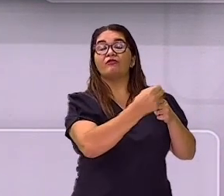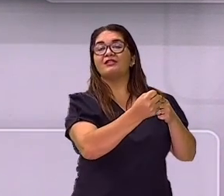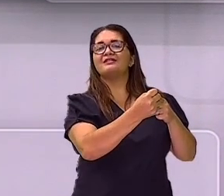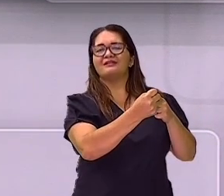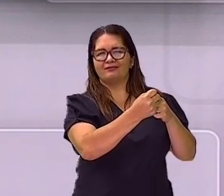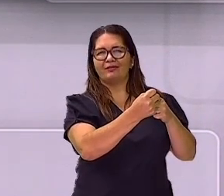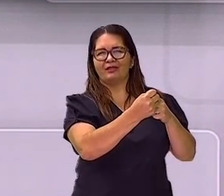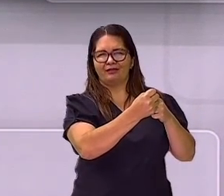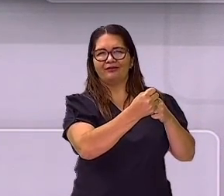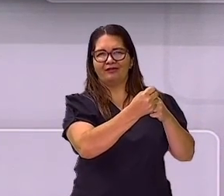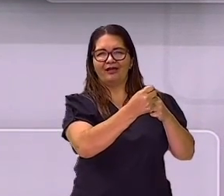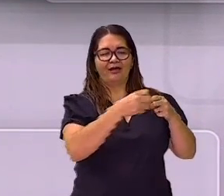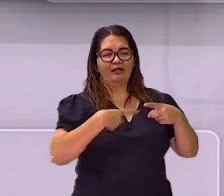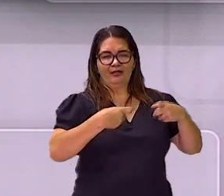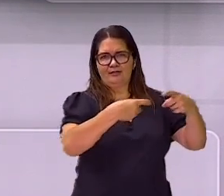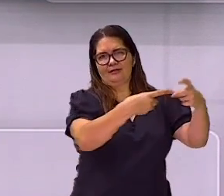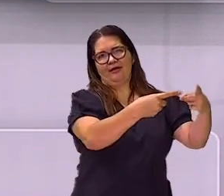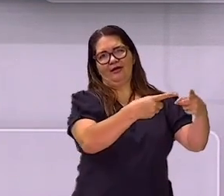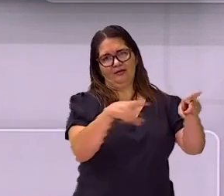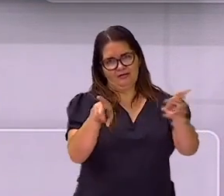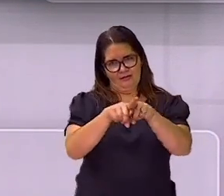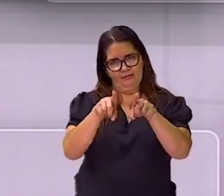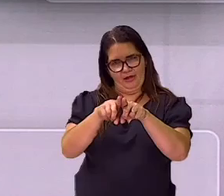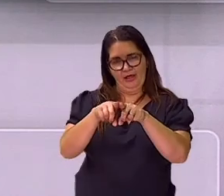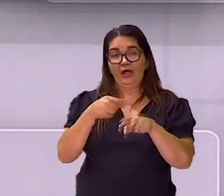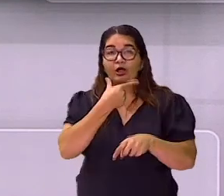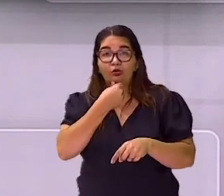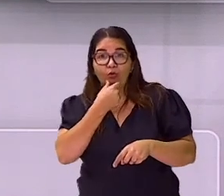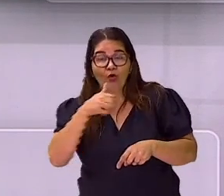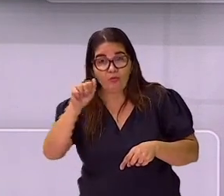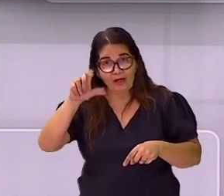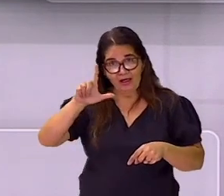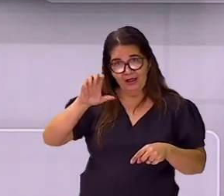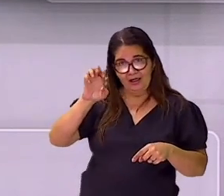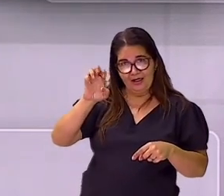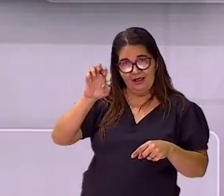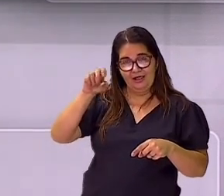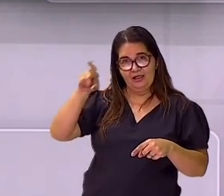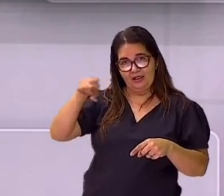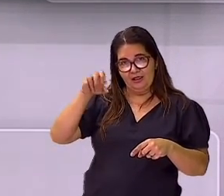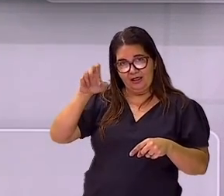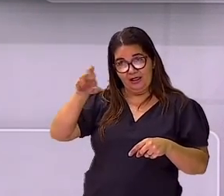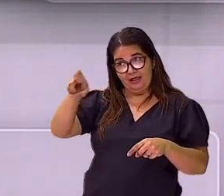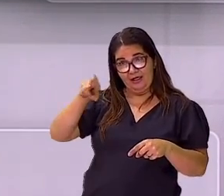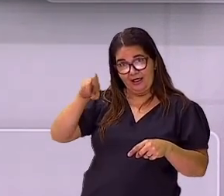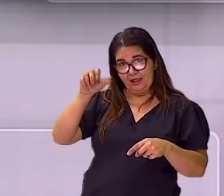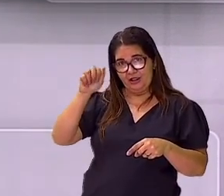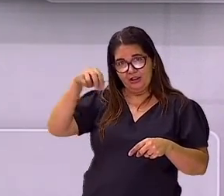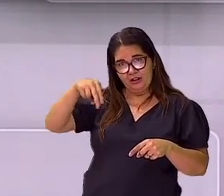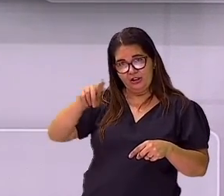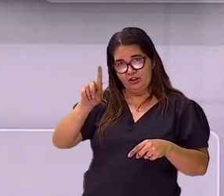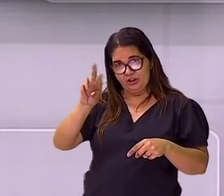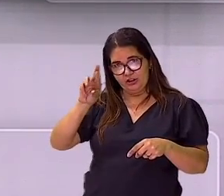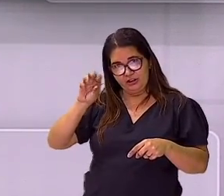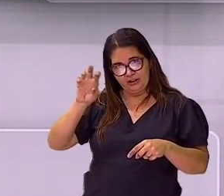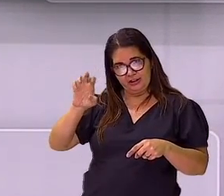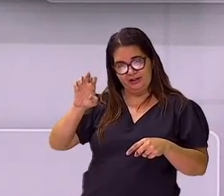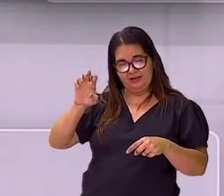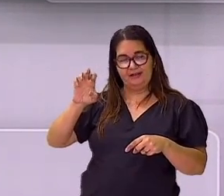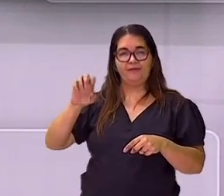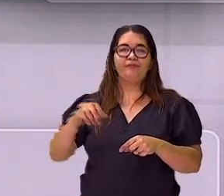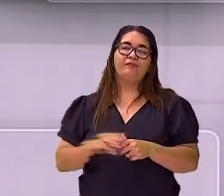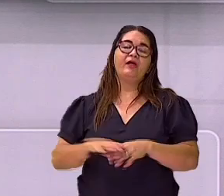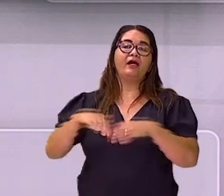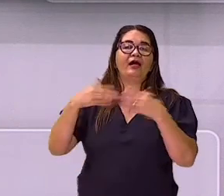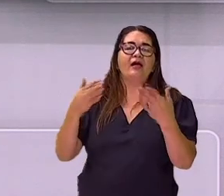Grande. Só para deixar uma pulguinha aqui atrás da nossa orelha, deixando um elemento de curiosidade para